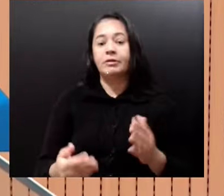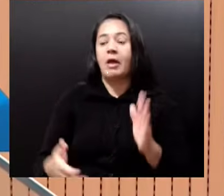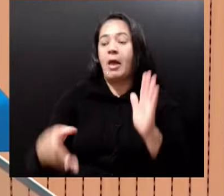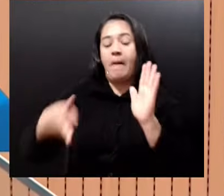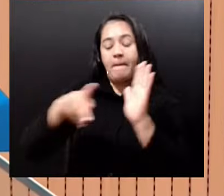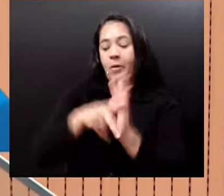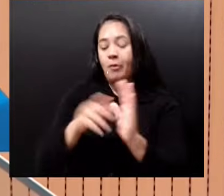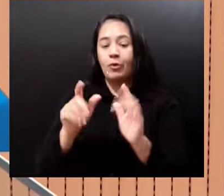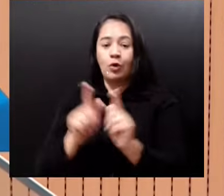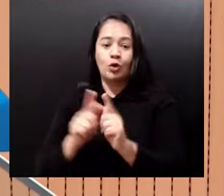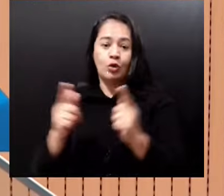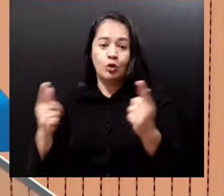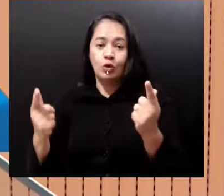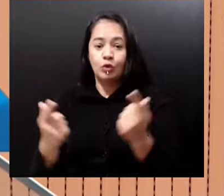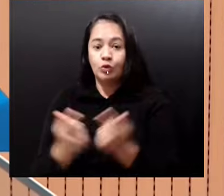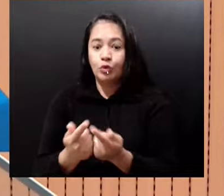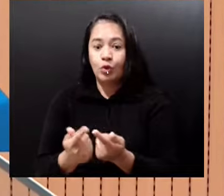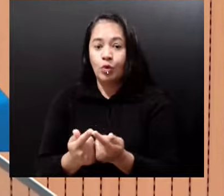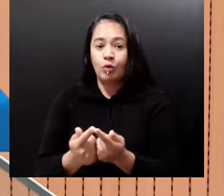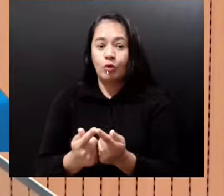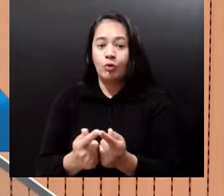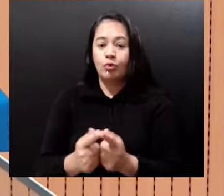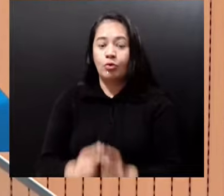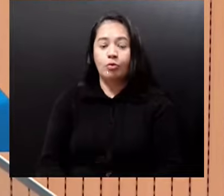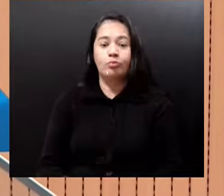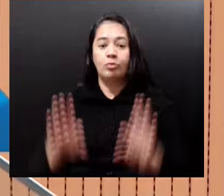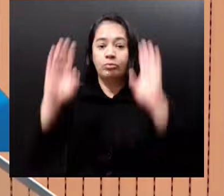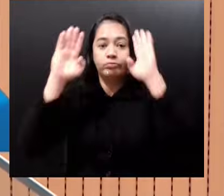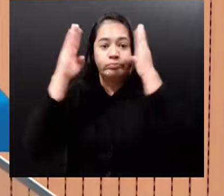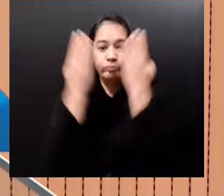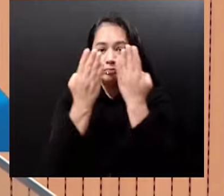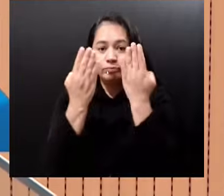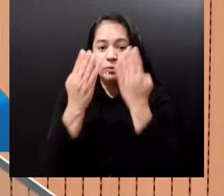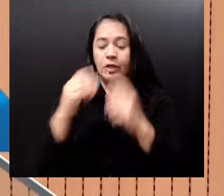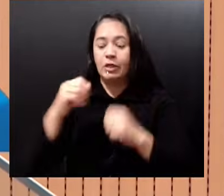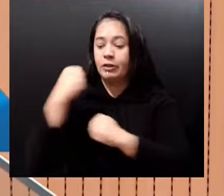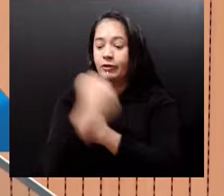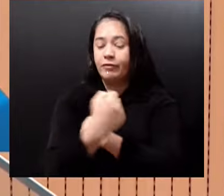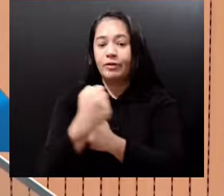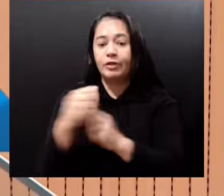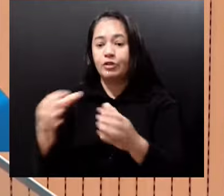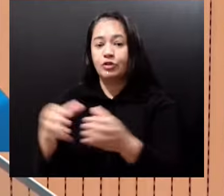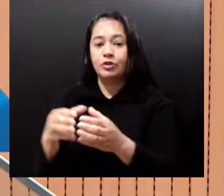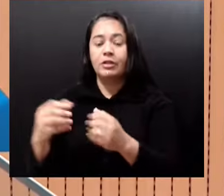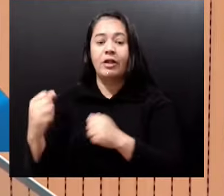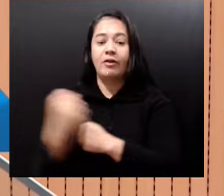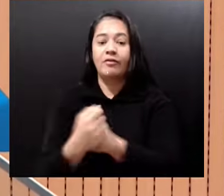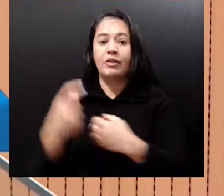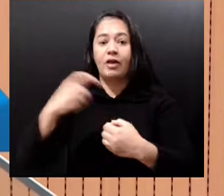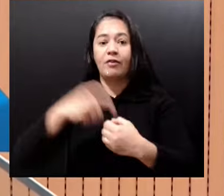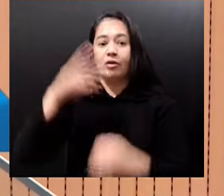turma que foi para frente dos quartéis defender a volta da ditadura militar